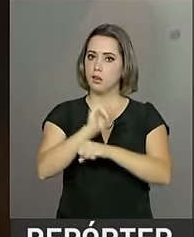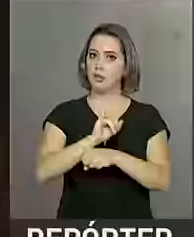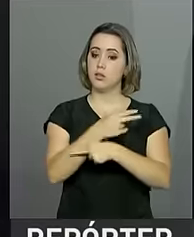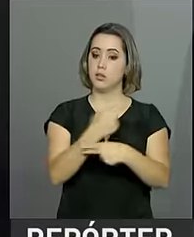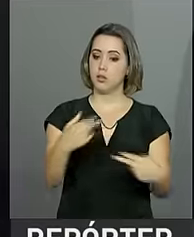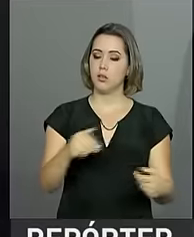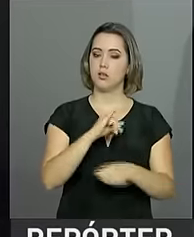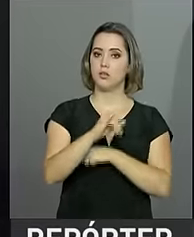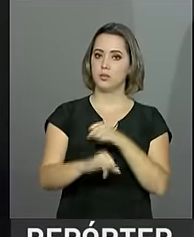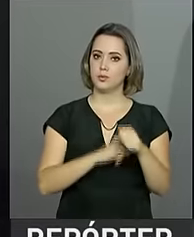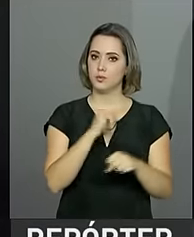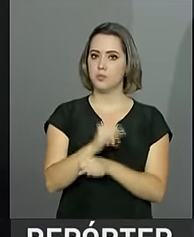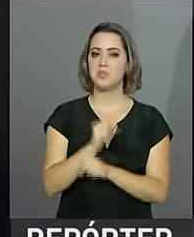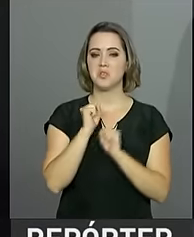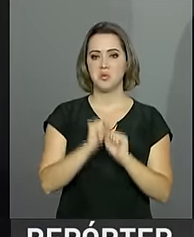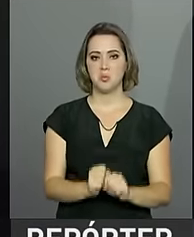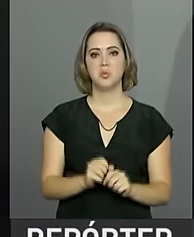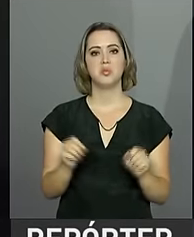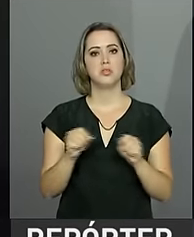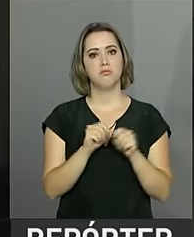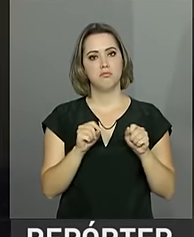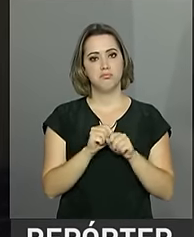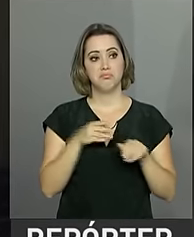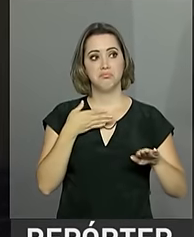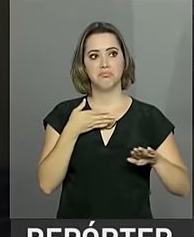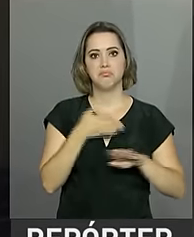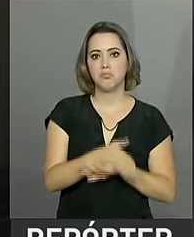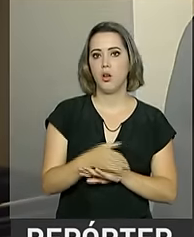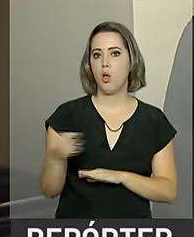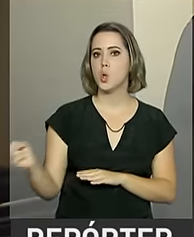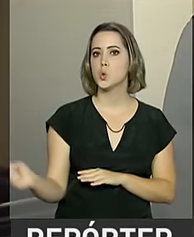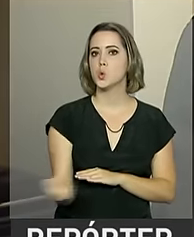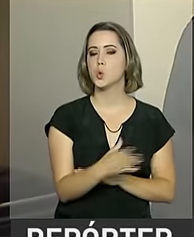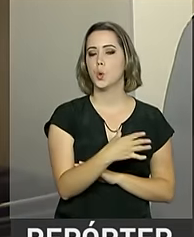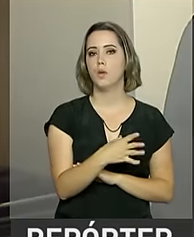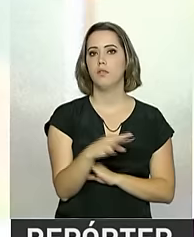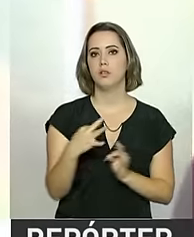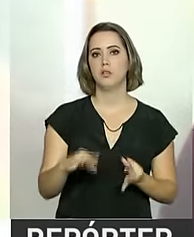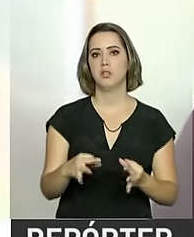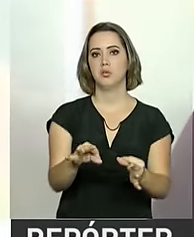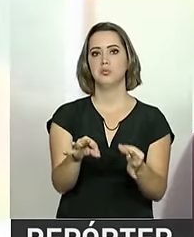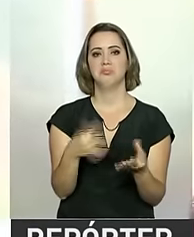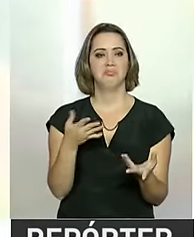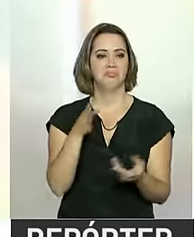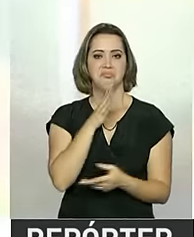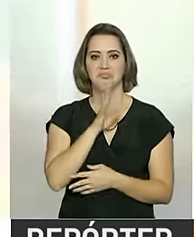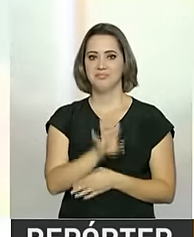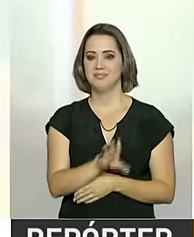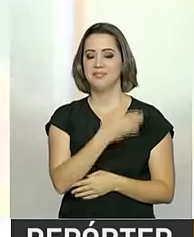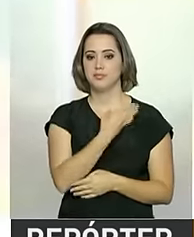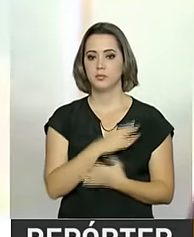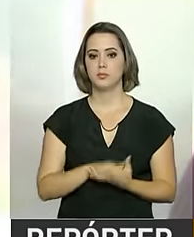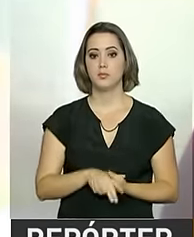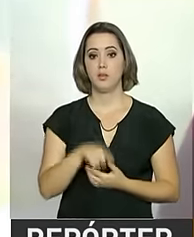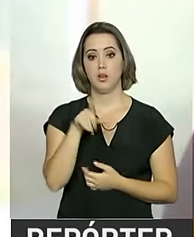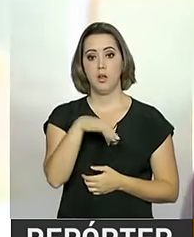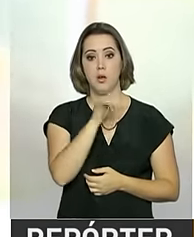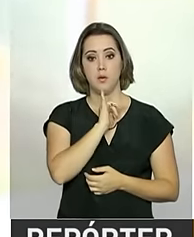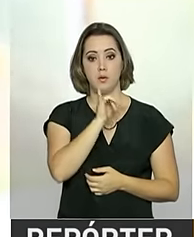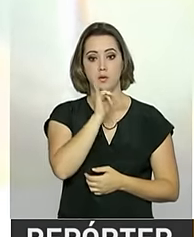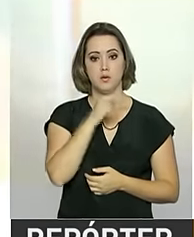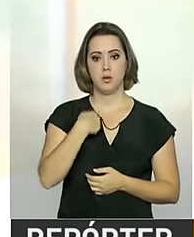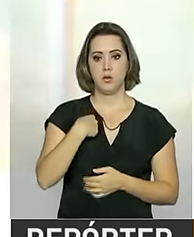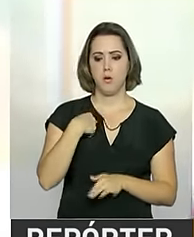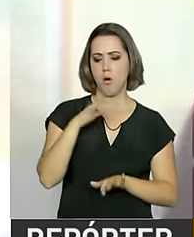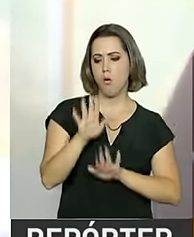coisas e você pode estar fazendo parte dessa revolução sem nem ter notado Esse é um outro exemplo prático enquanto